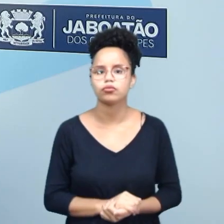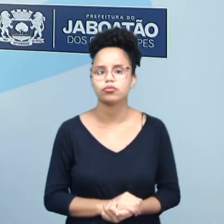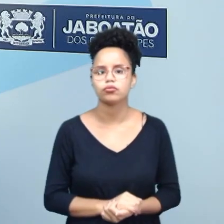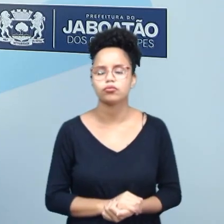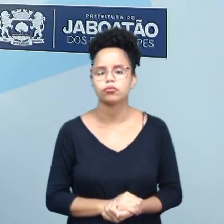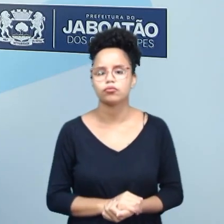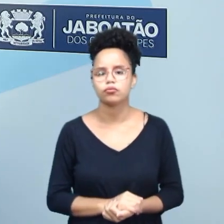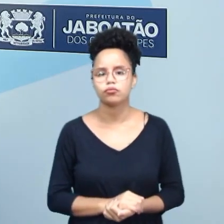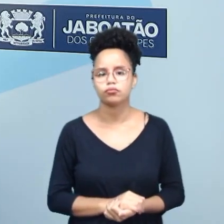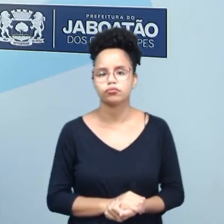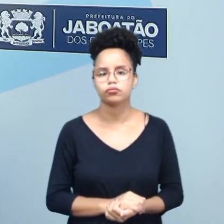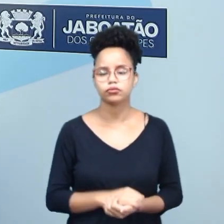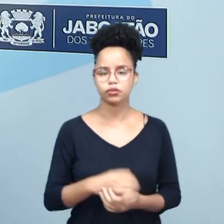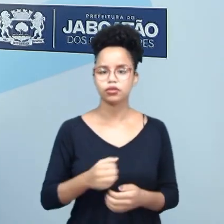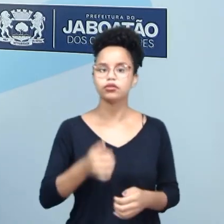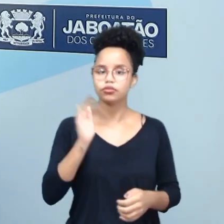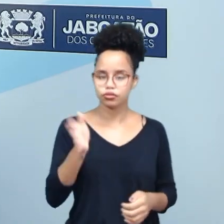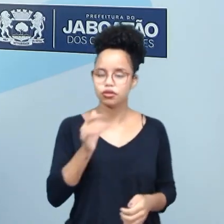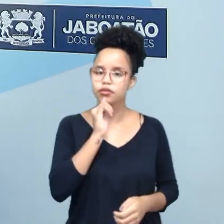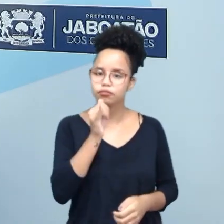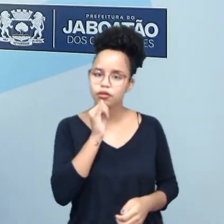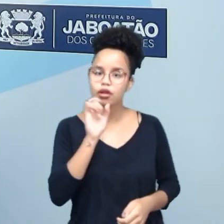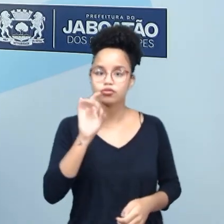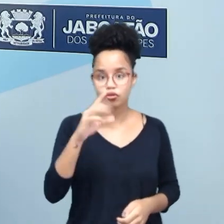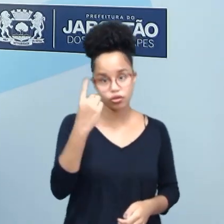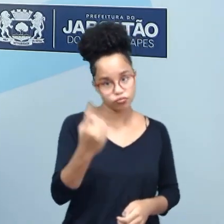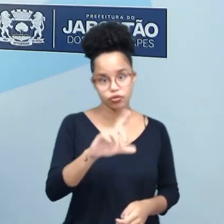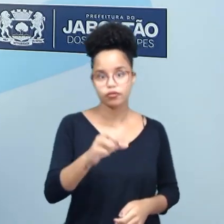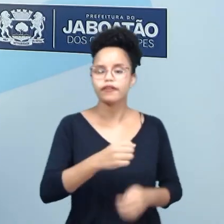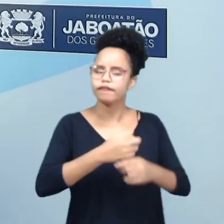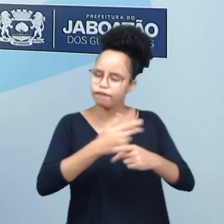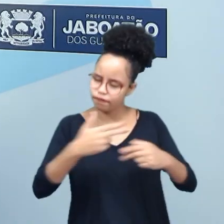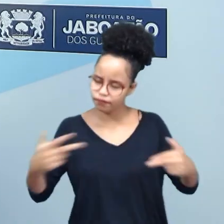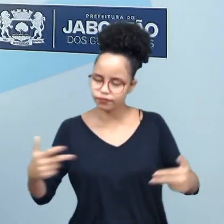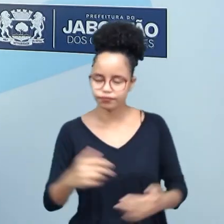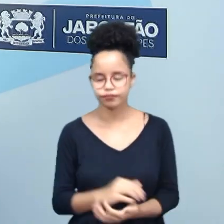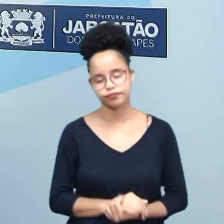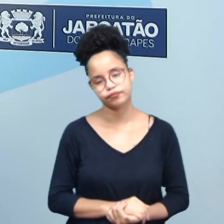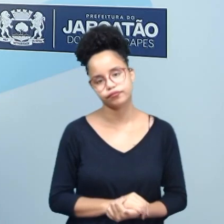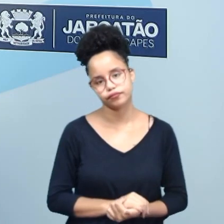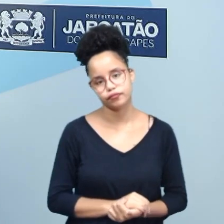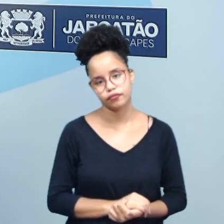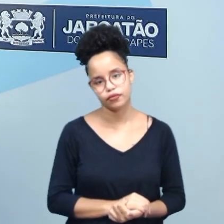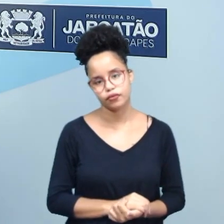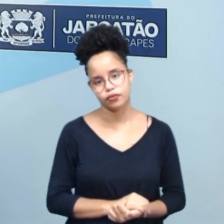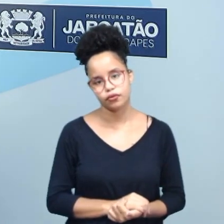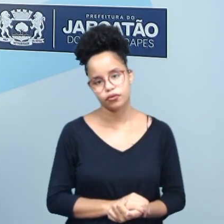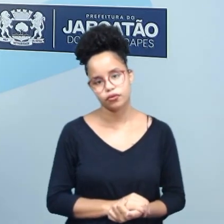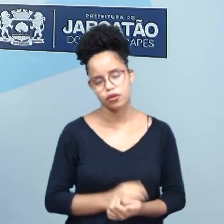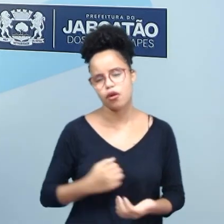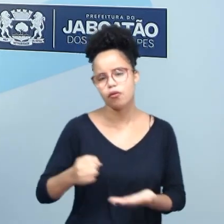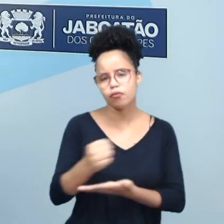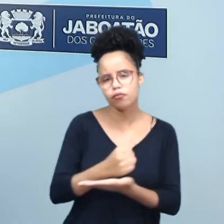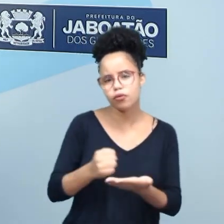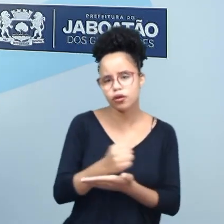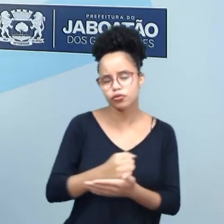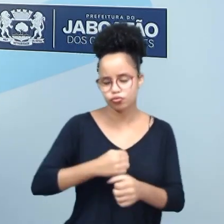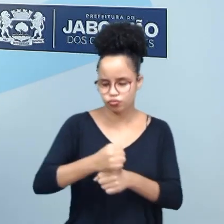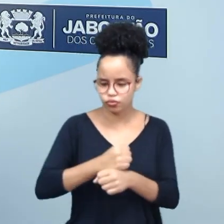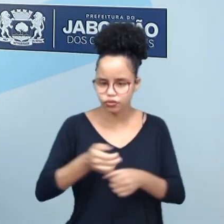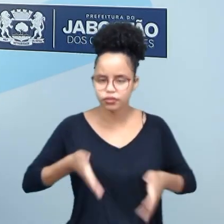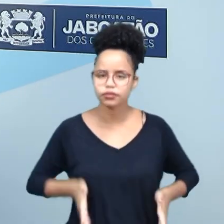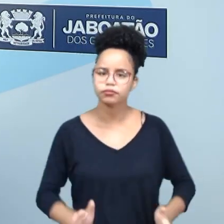único, como já falamos e exemplificamos outros tipos de calendários. Ele é baseado no ano do nascimento de